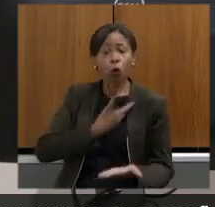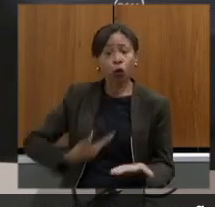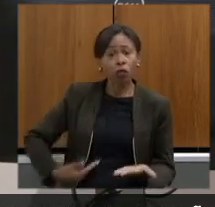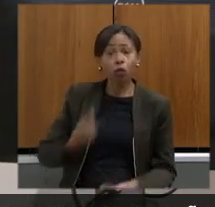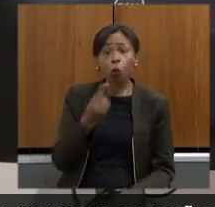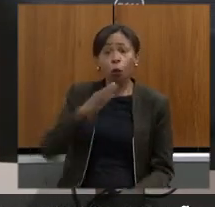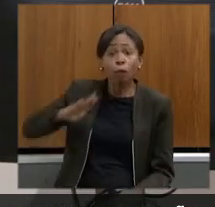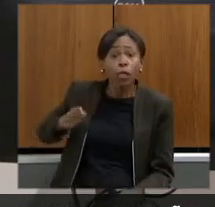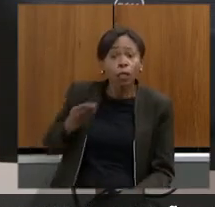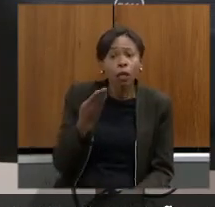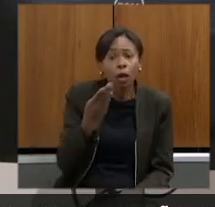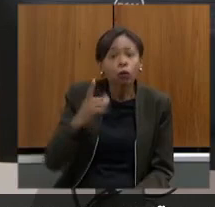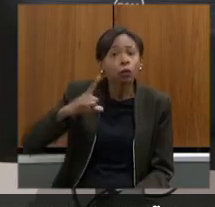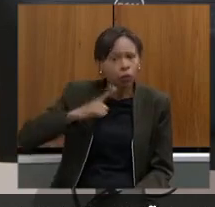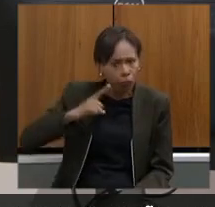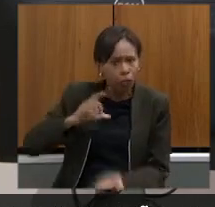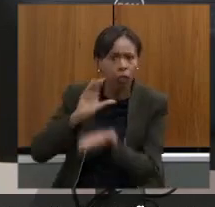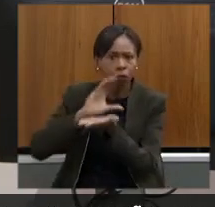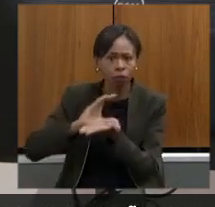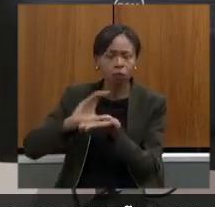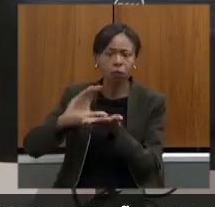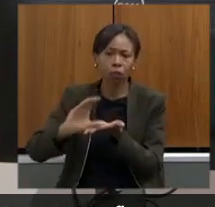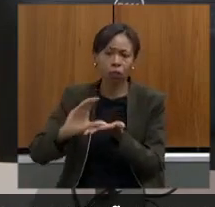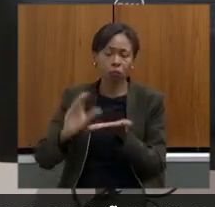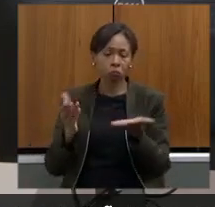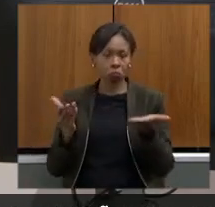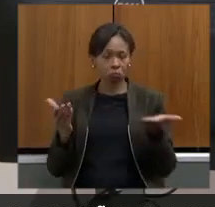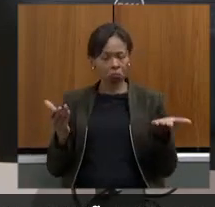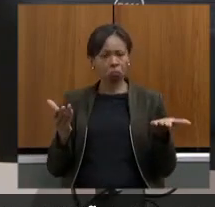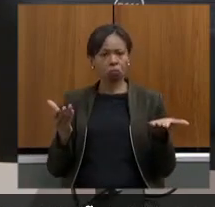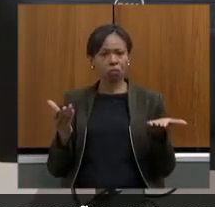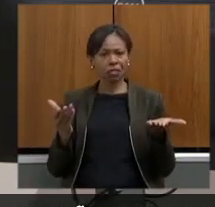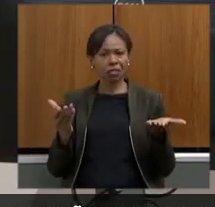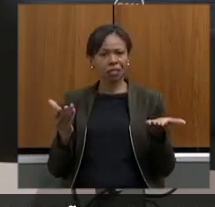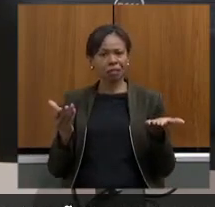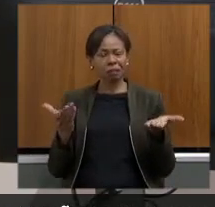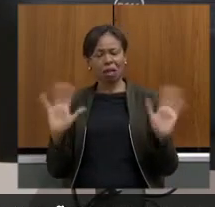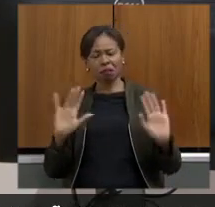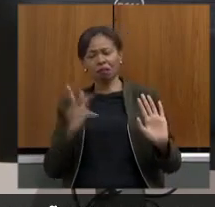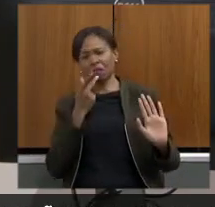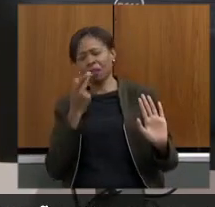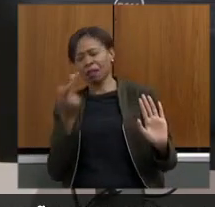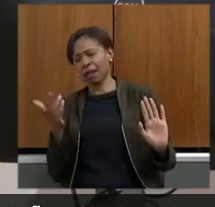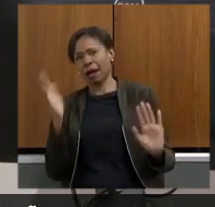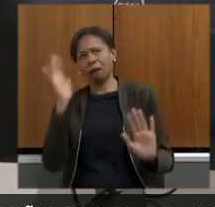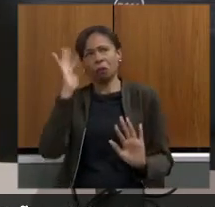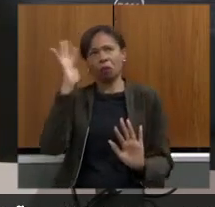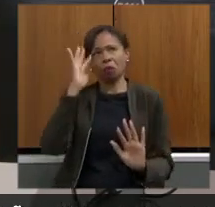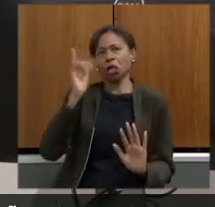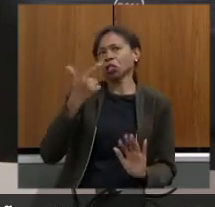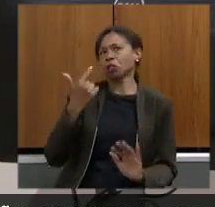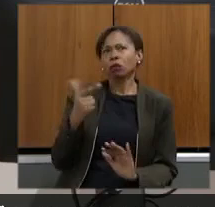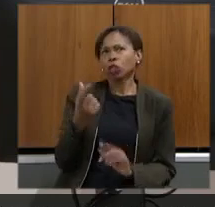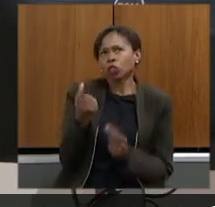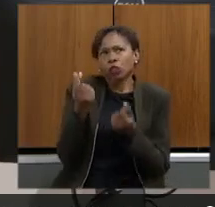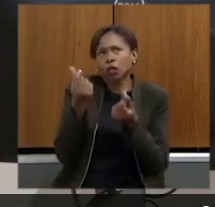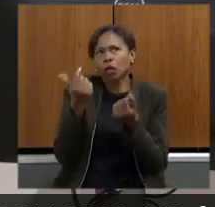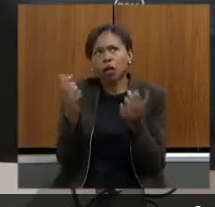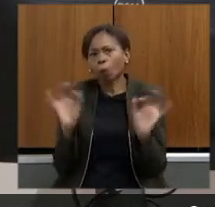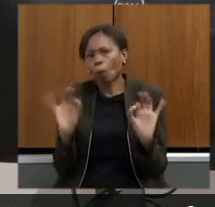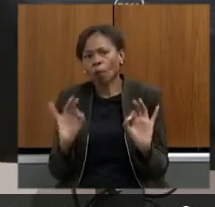investimento tem vestir e para ter narrativa para ter um sofisma que não tinha dinheiro